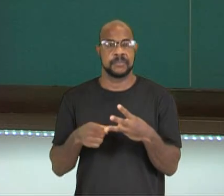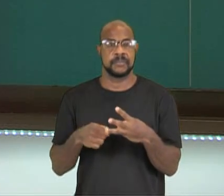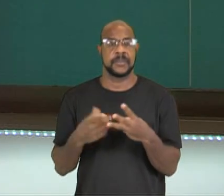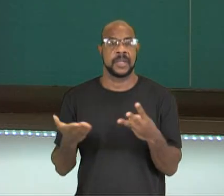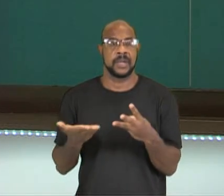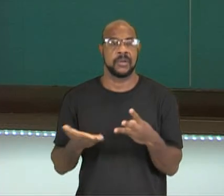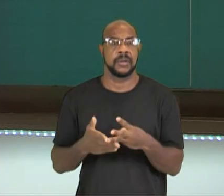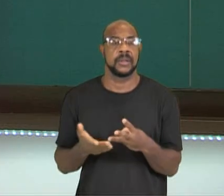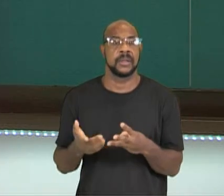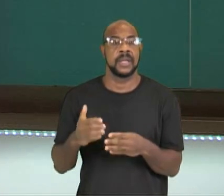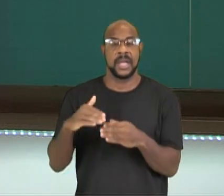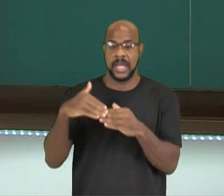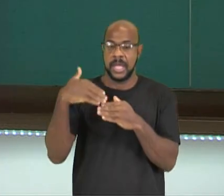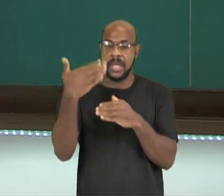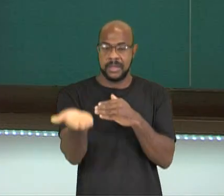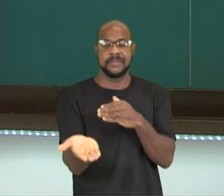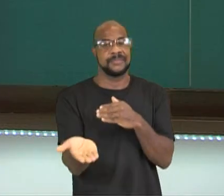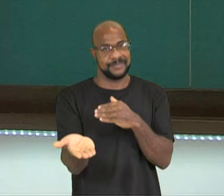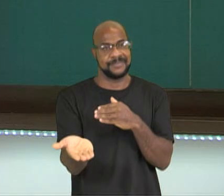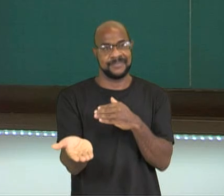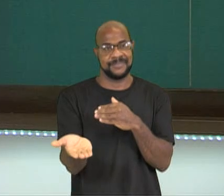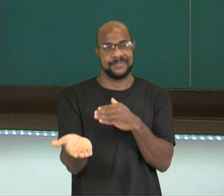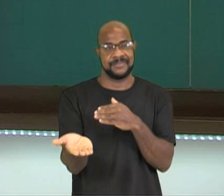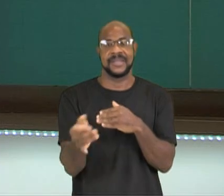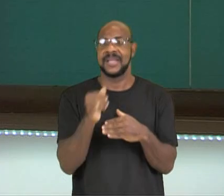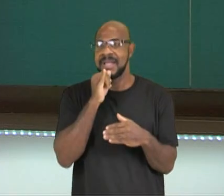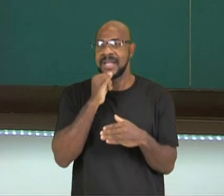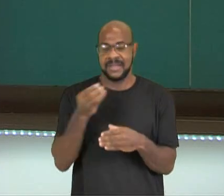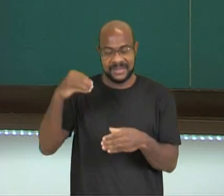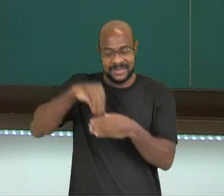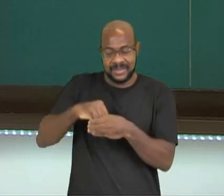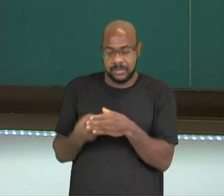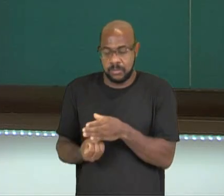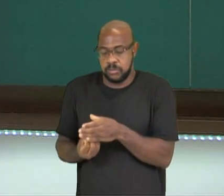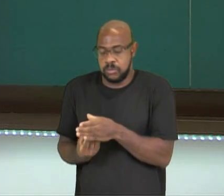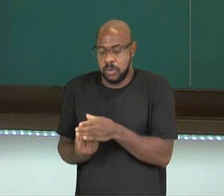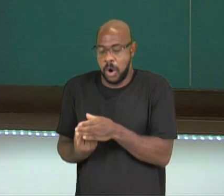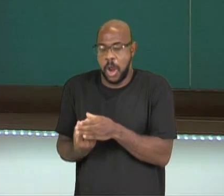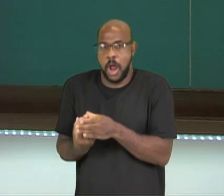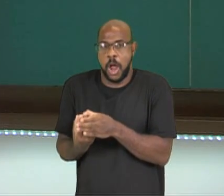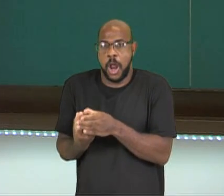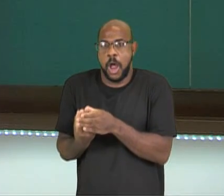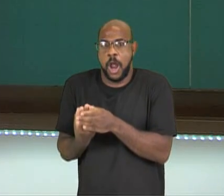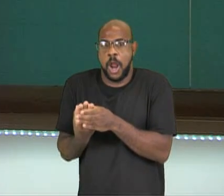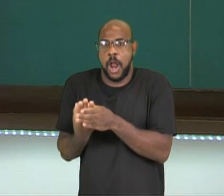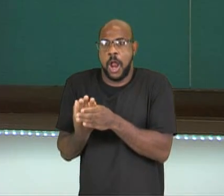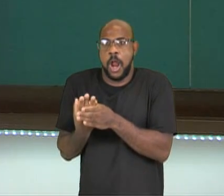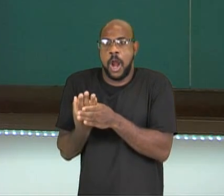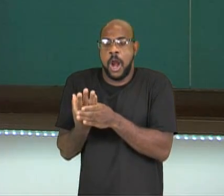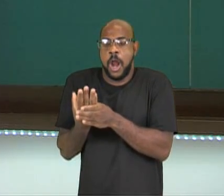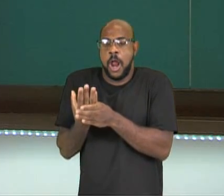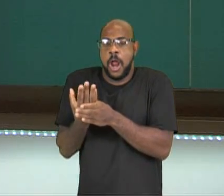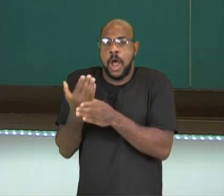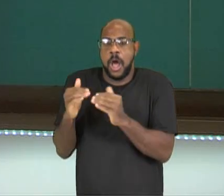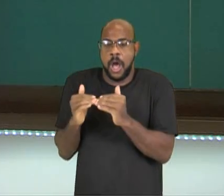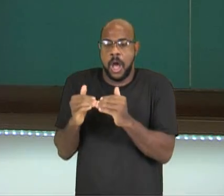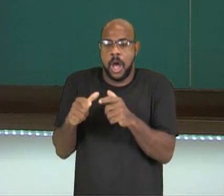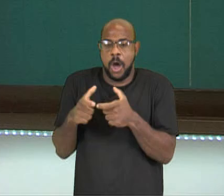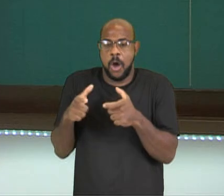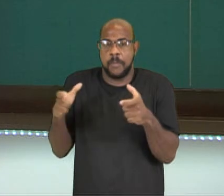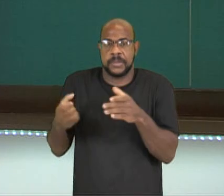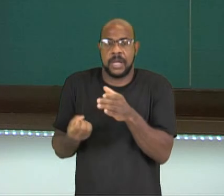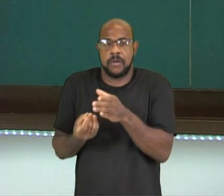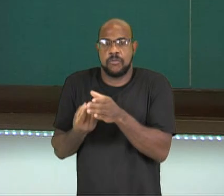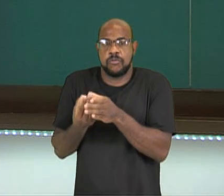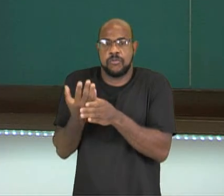externos. É como se os agentes internos aumentassem as altitudes, construíssem o relevo. E os